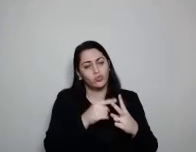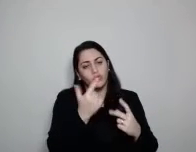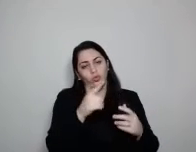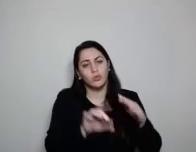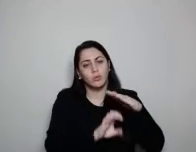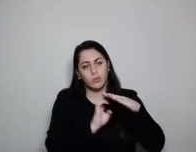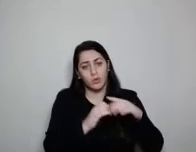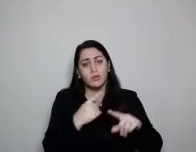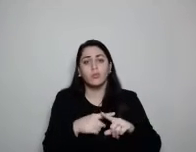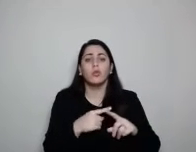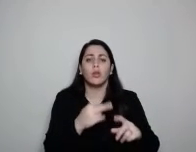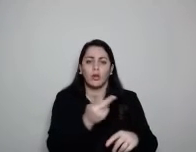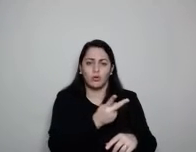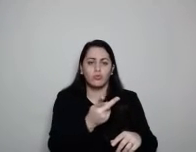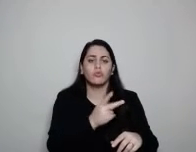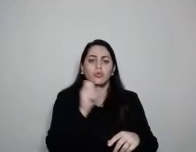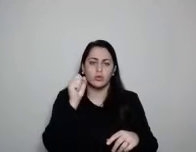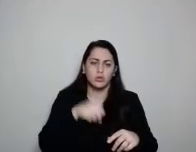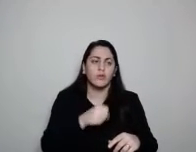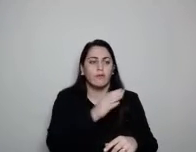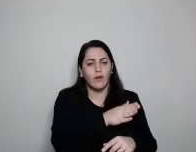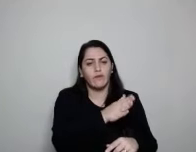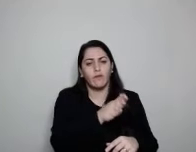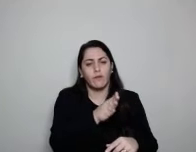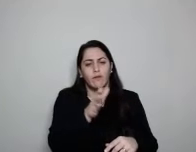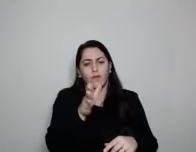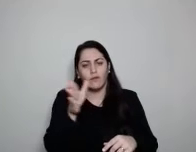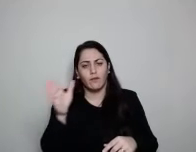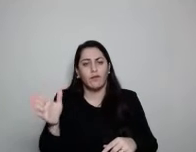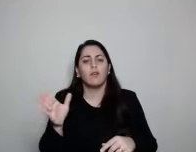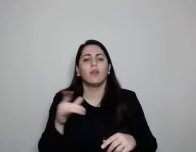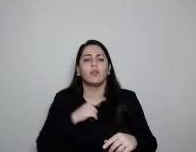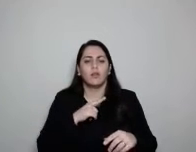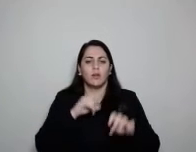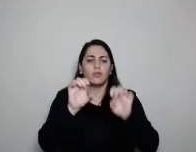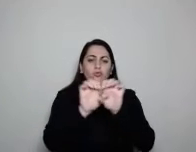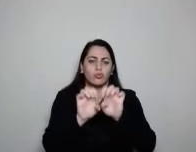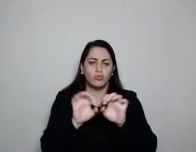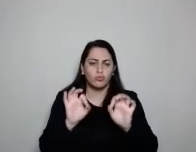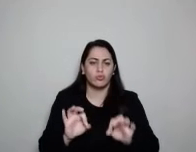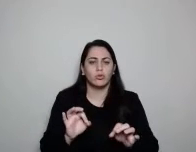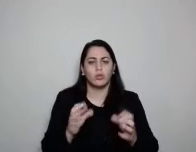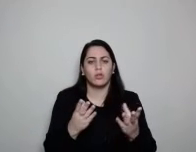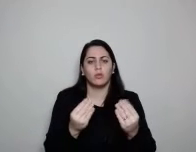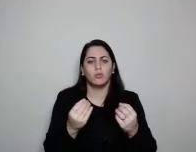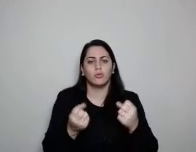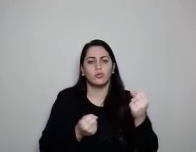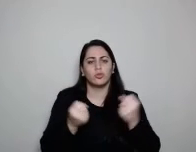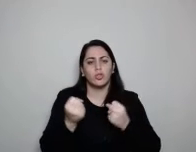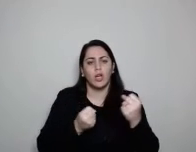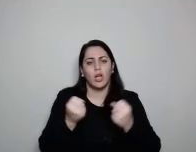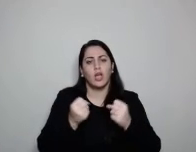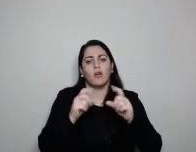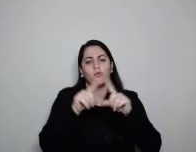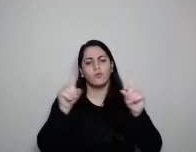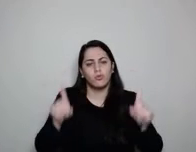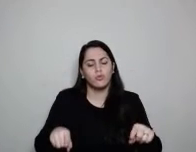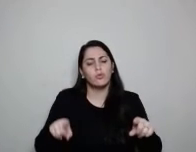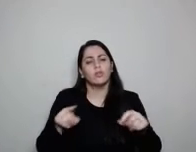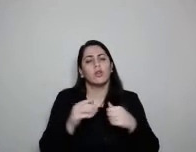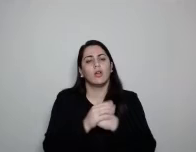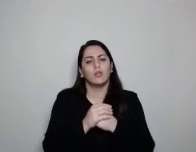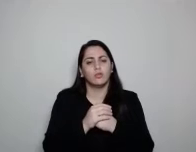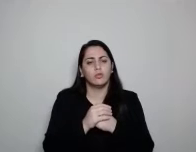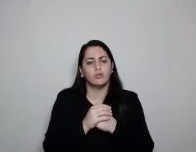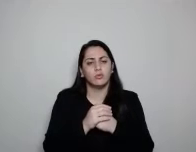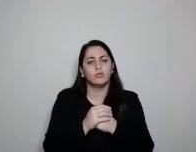prestavam serviços, essas empresas de fato possuíam infraestrutura, vários carros, vários funcionários, e frequentemente prestava um serviço